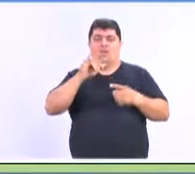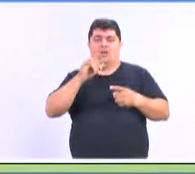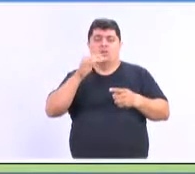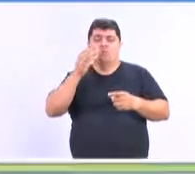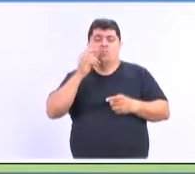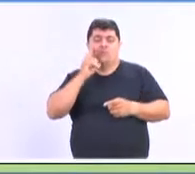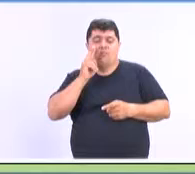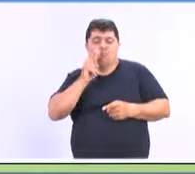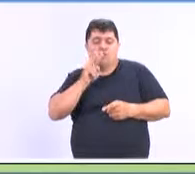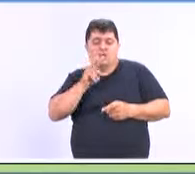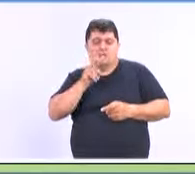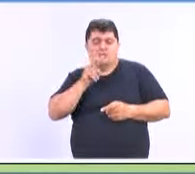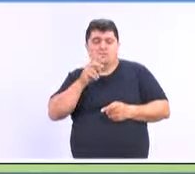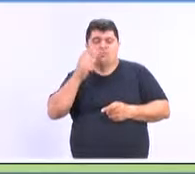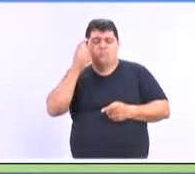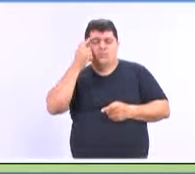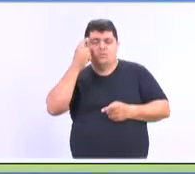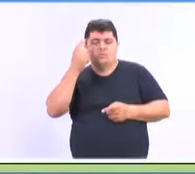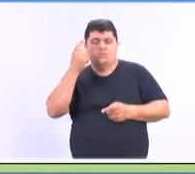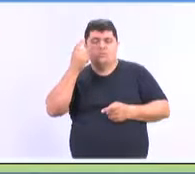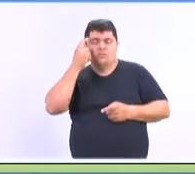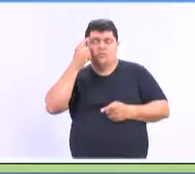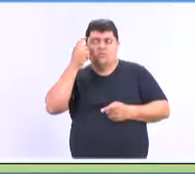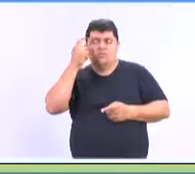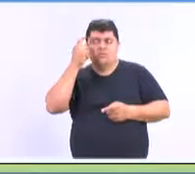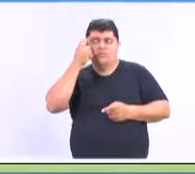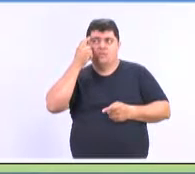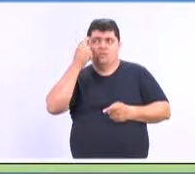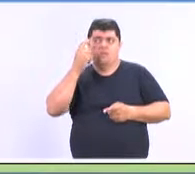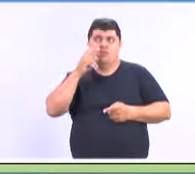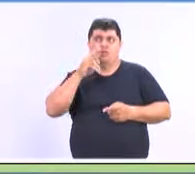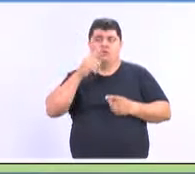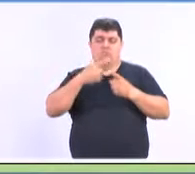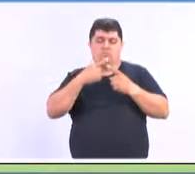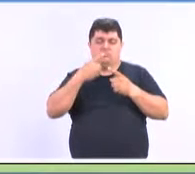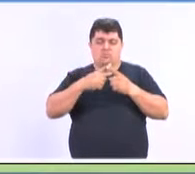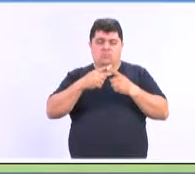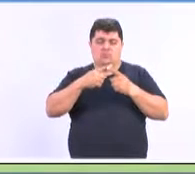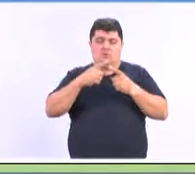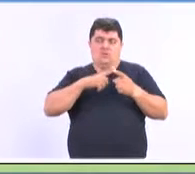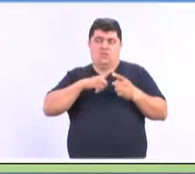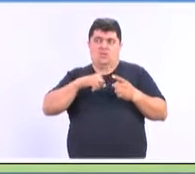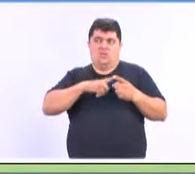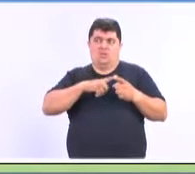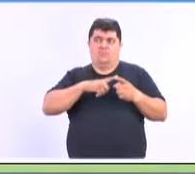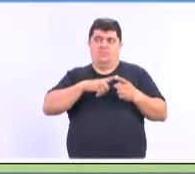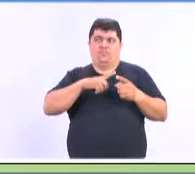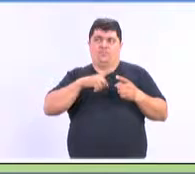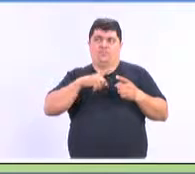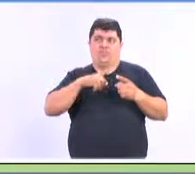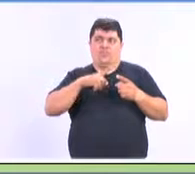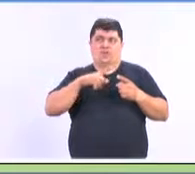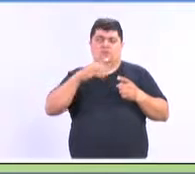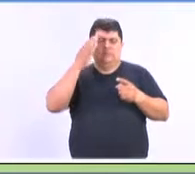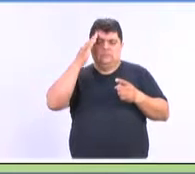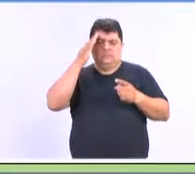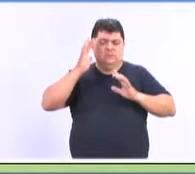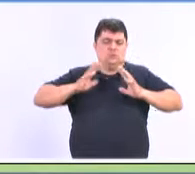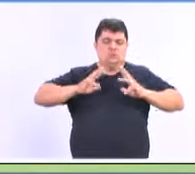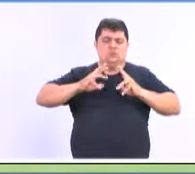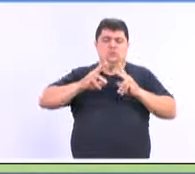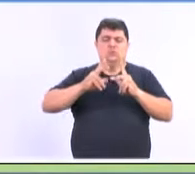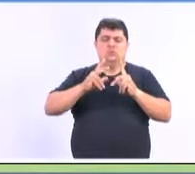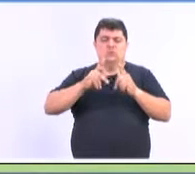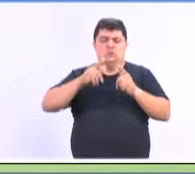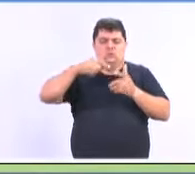em seus diversos elementos constituintes, a fim de se obter uma melhor compreensão